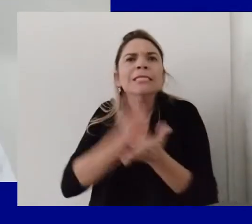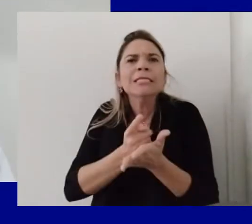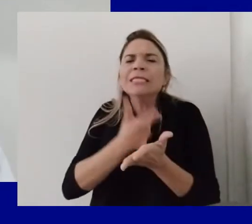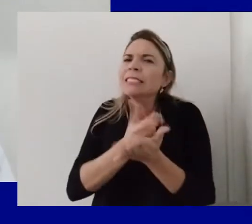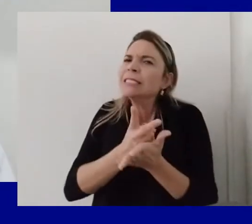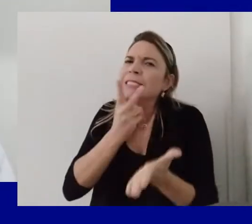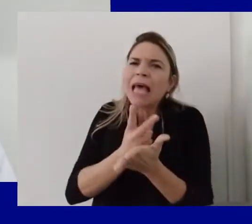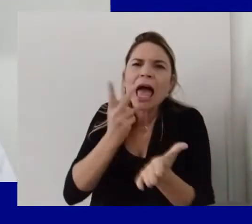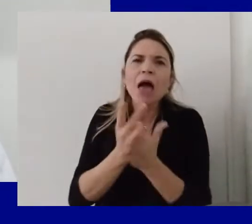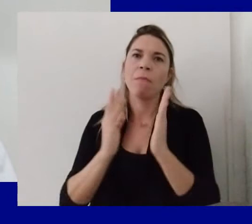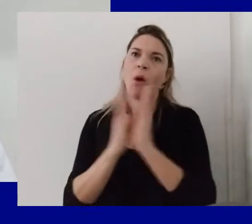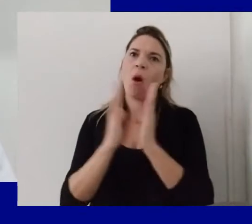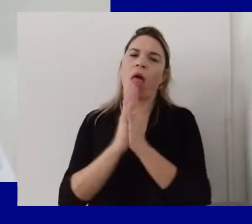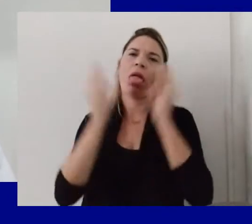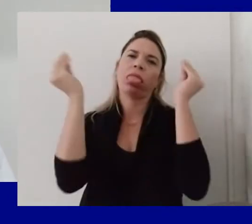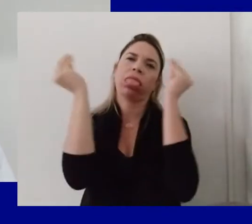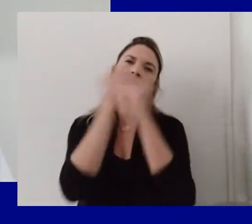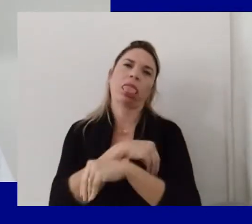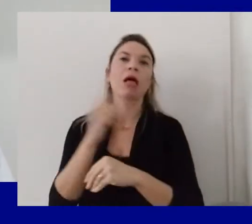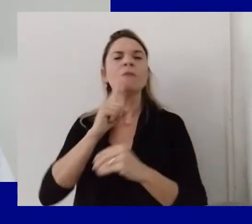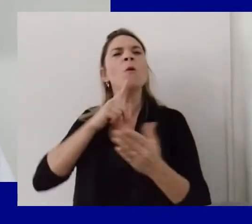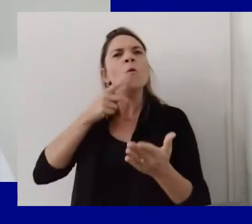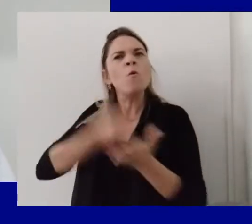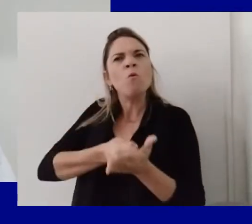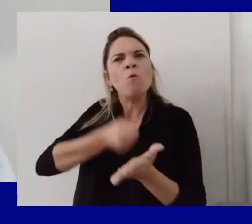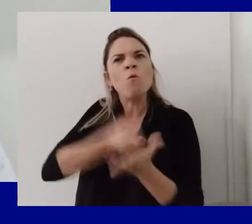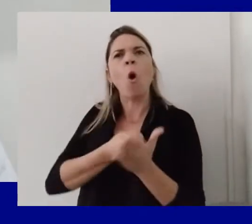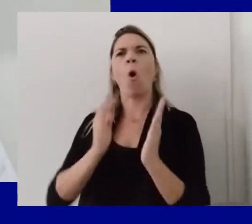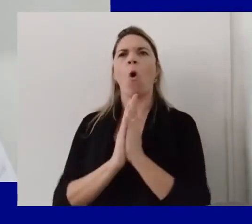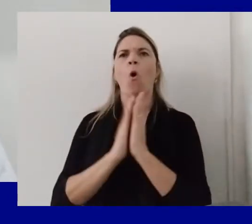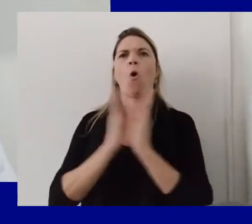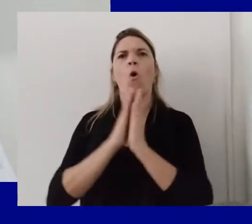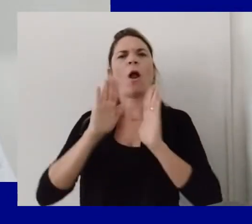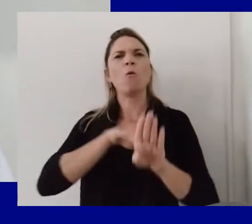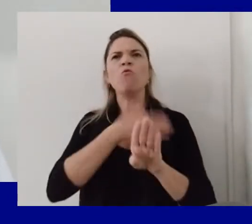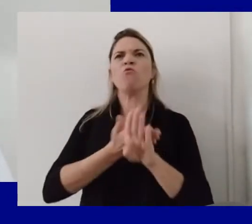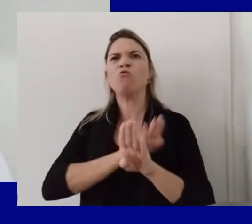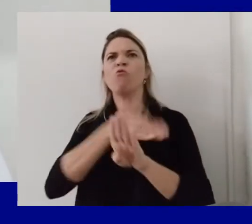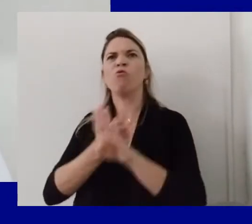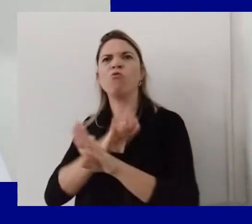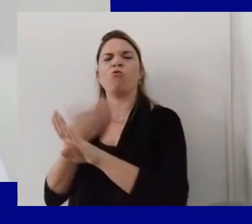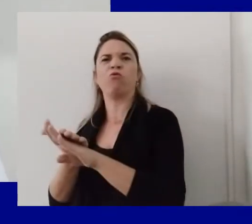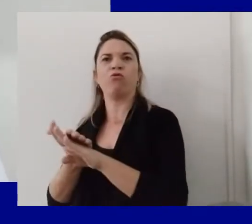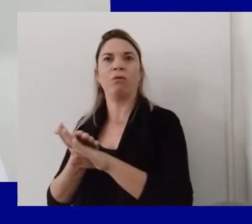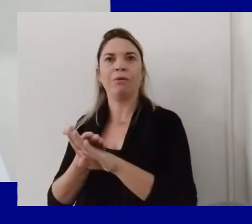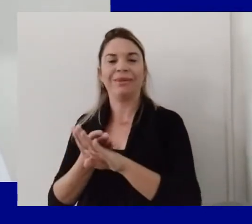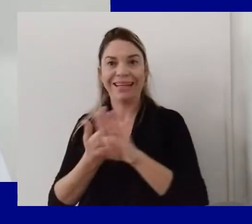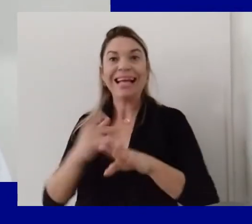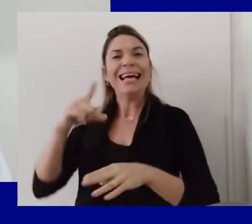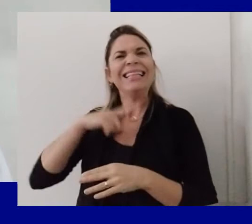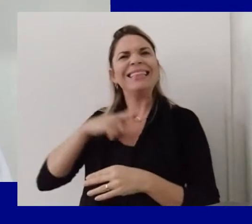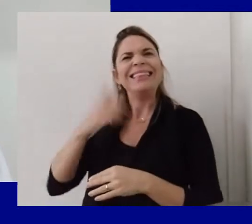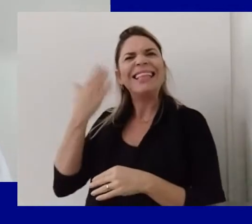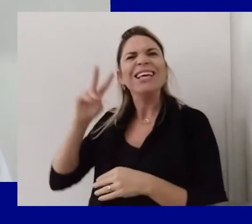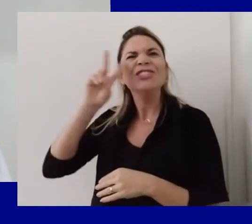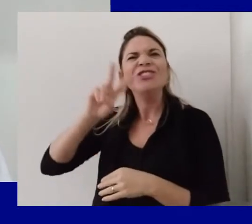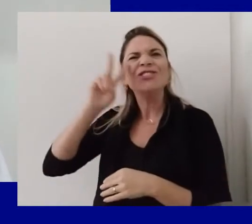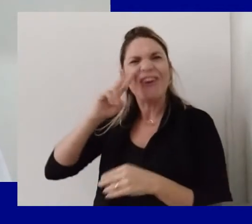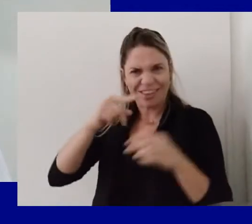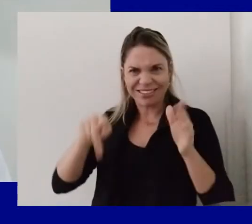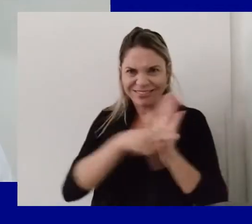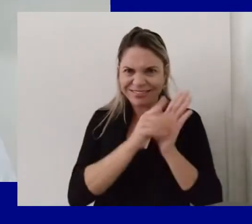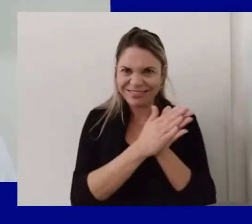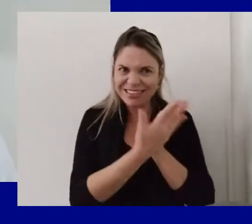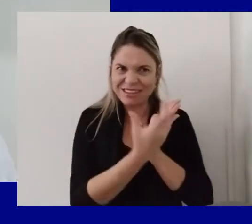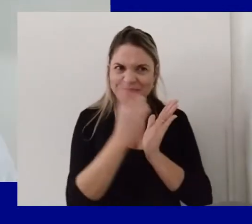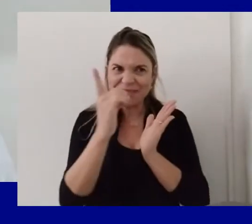nunca esmorecer. A parábola do juiz iníquo. Aquele juiz que não temia a Deus nem respeitava os homens,